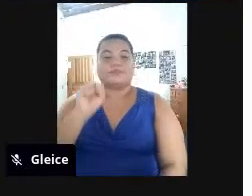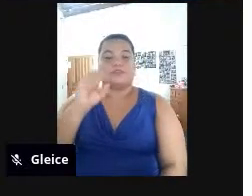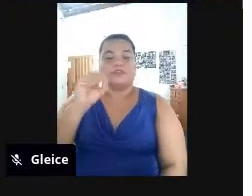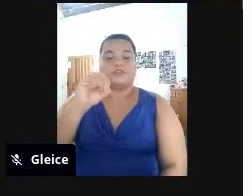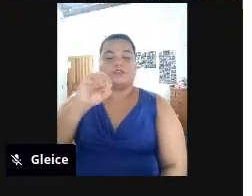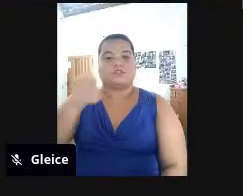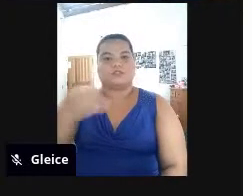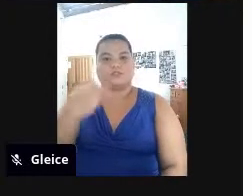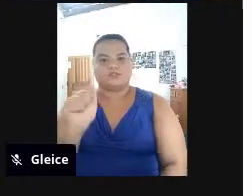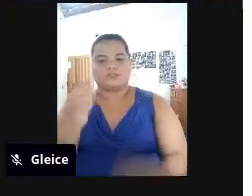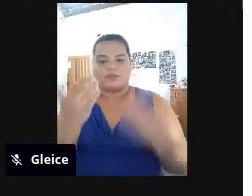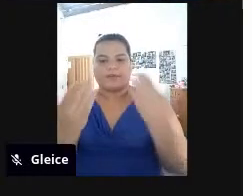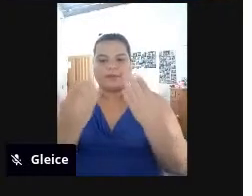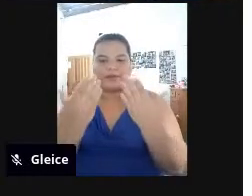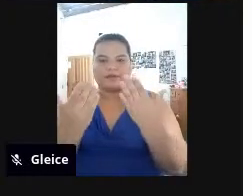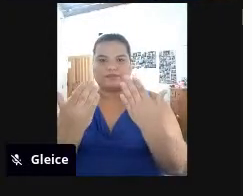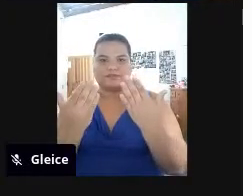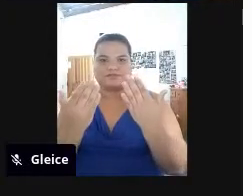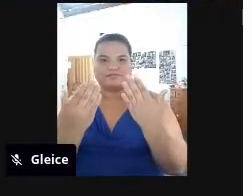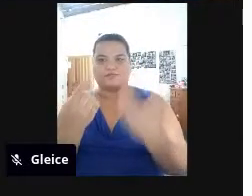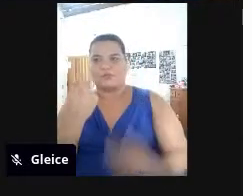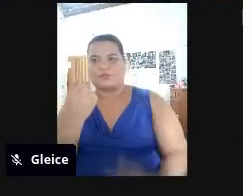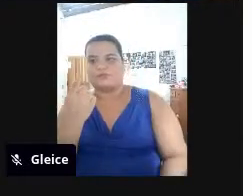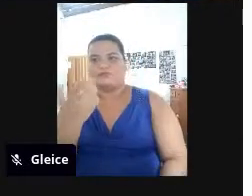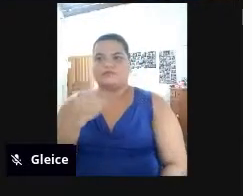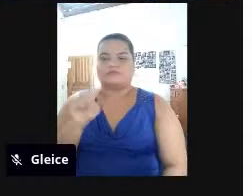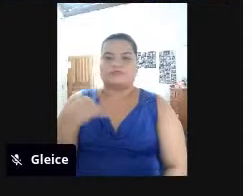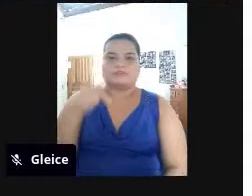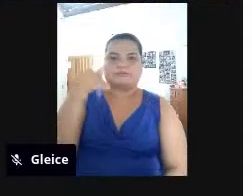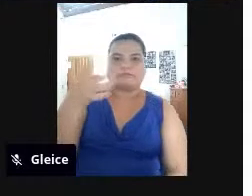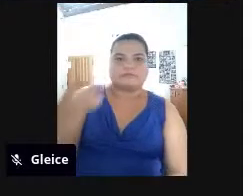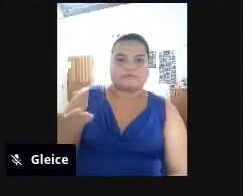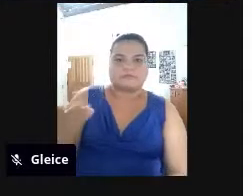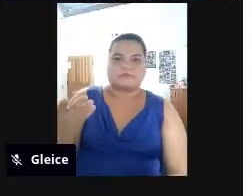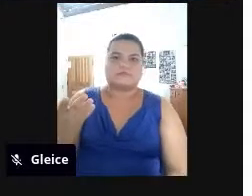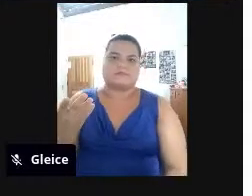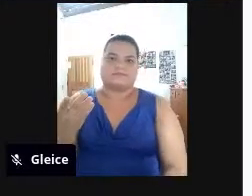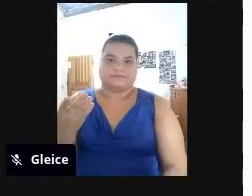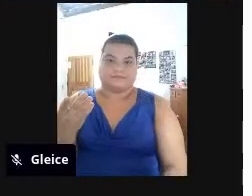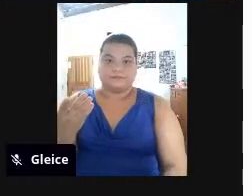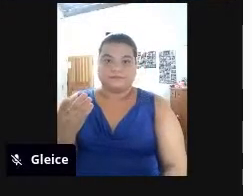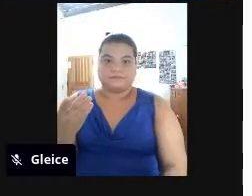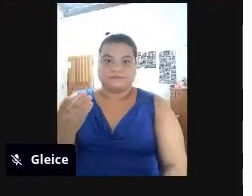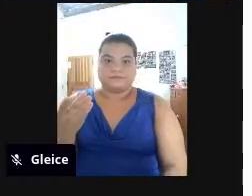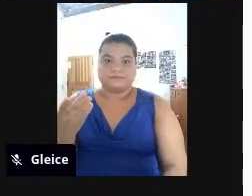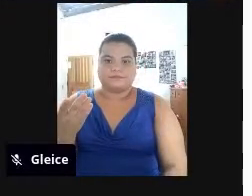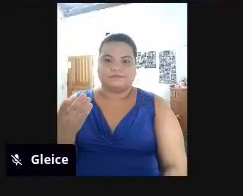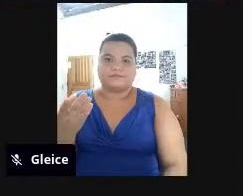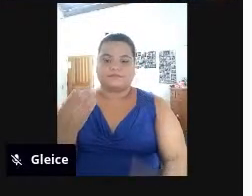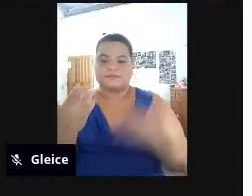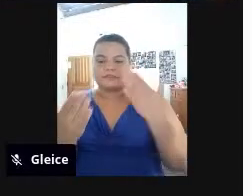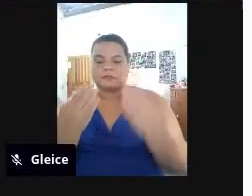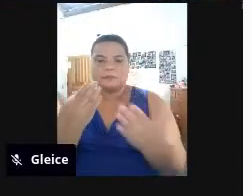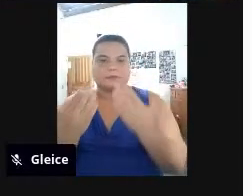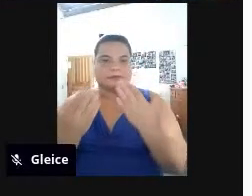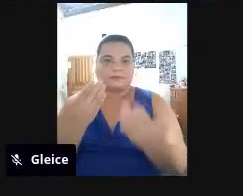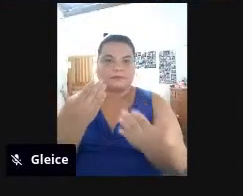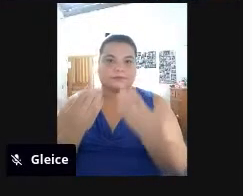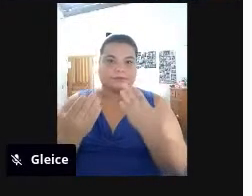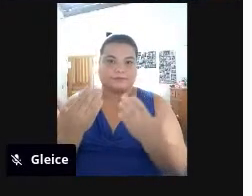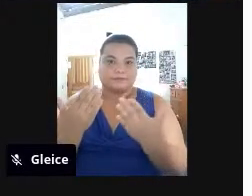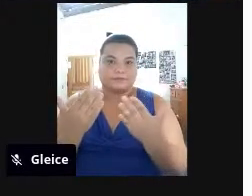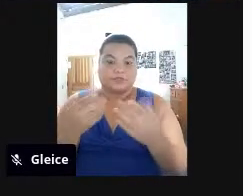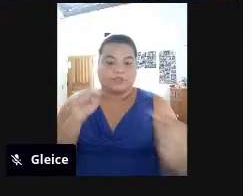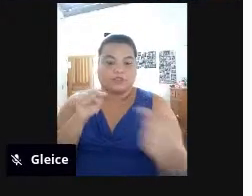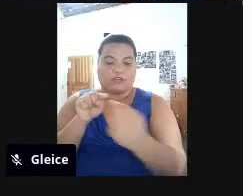Quando a gente compara só com a ervilha sozinha, 1,7 gramas. e comparamos com a